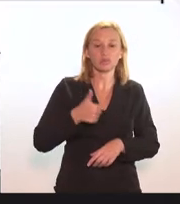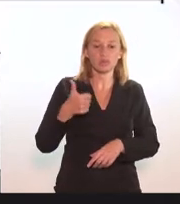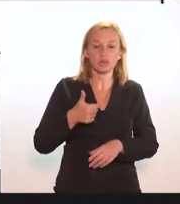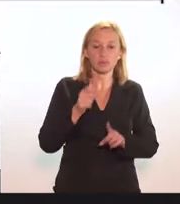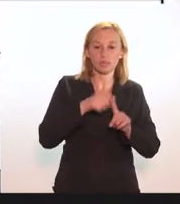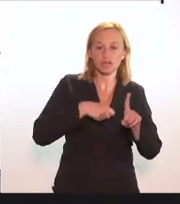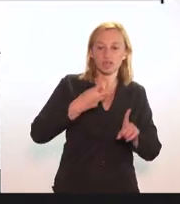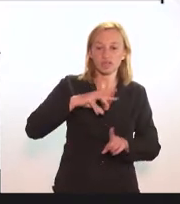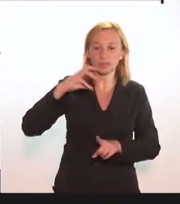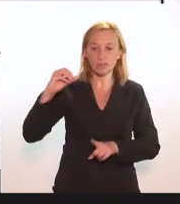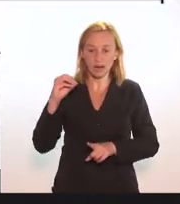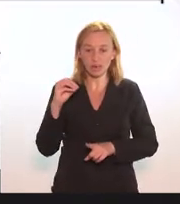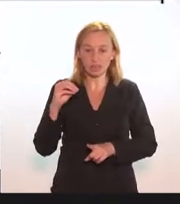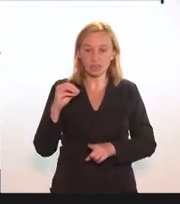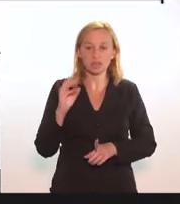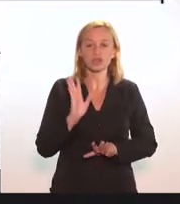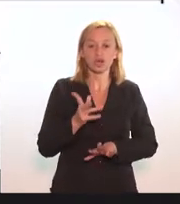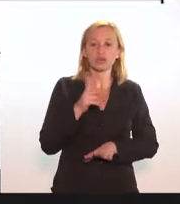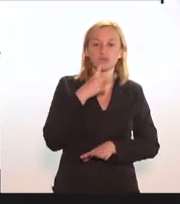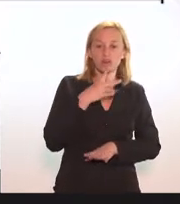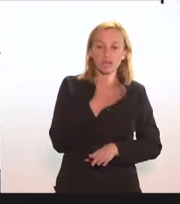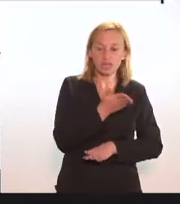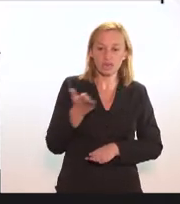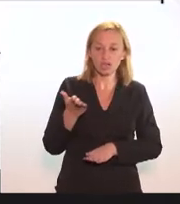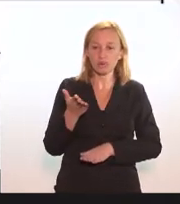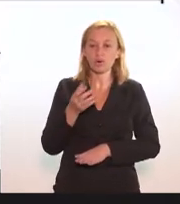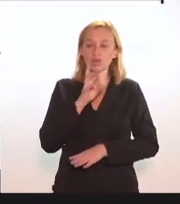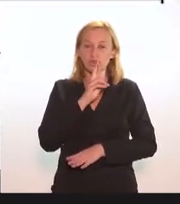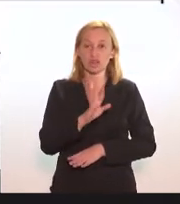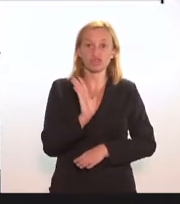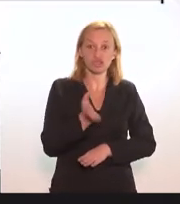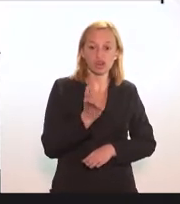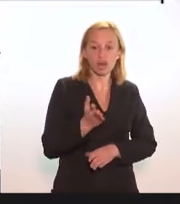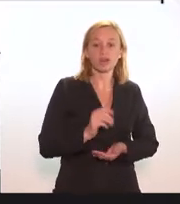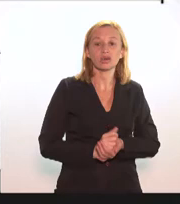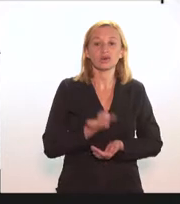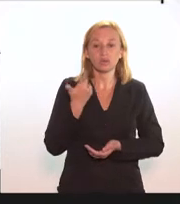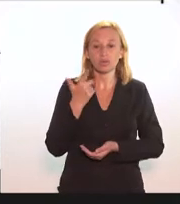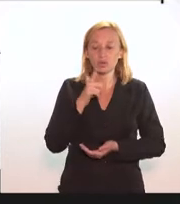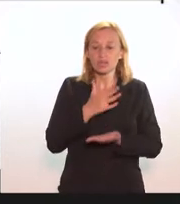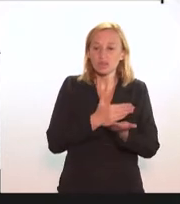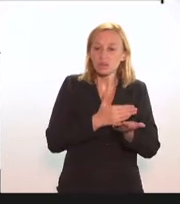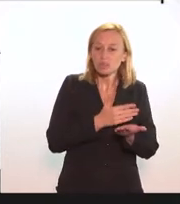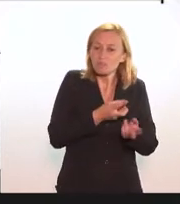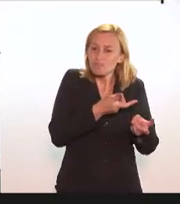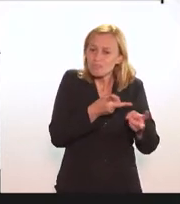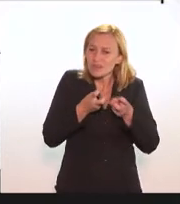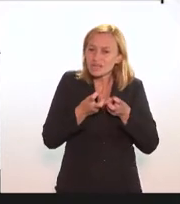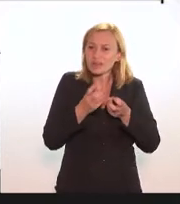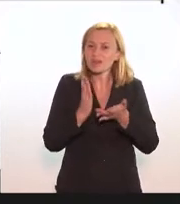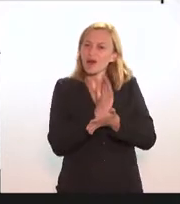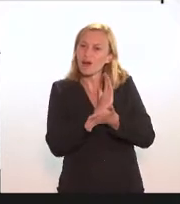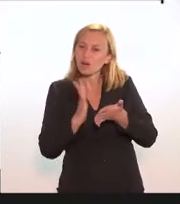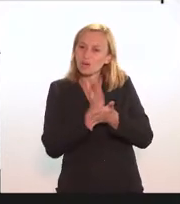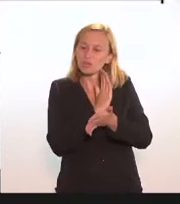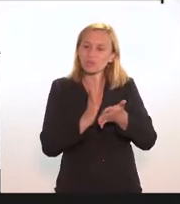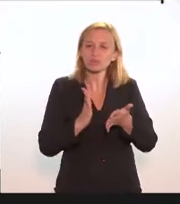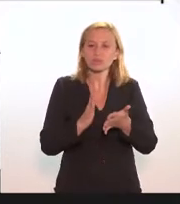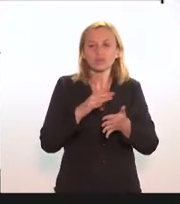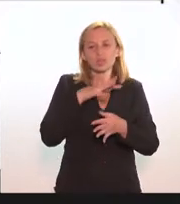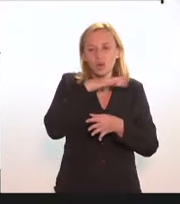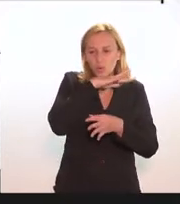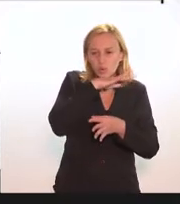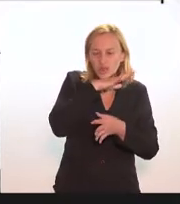março, e aqui eu estou antecipando alguns resultados aqui para a comissão, a gente já conseguiu perceber alguns efeitos negativos